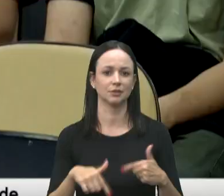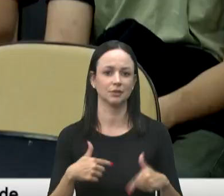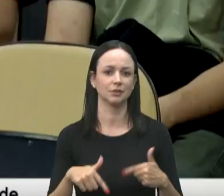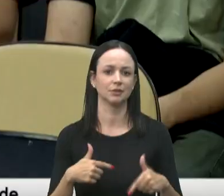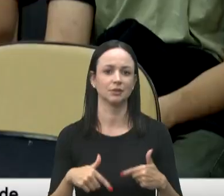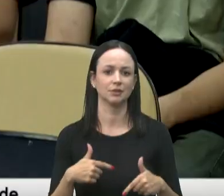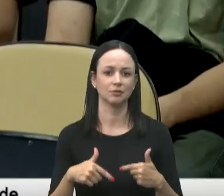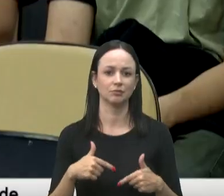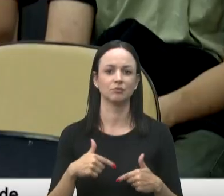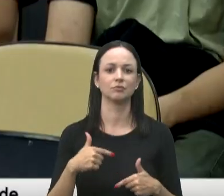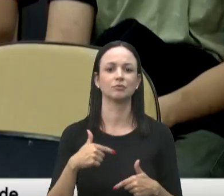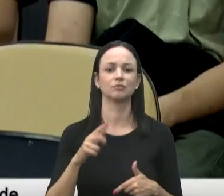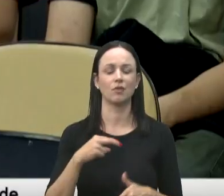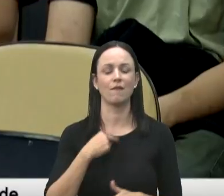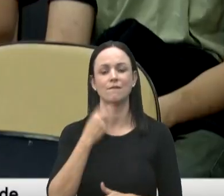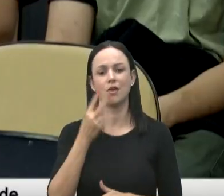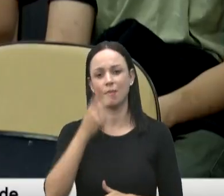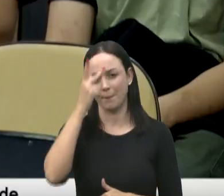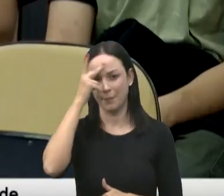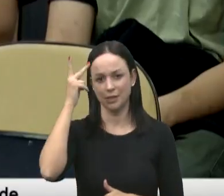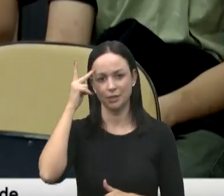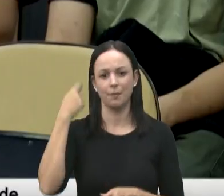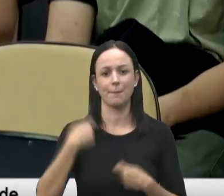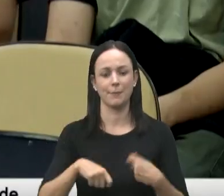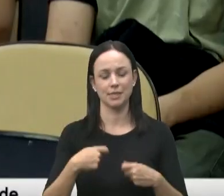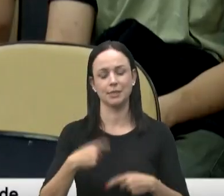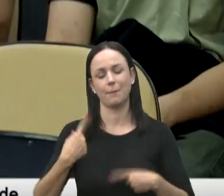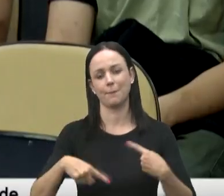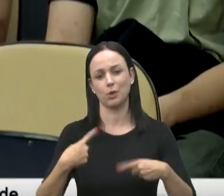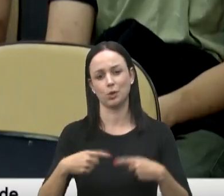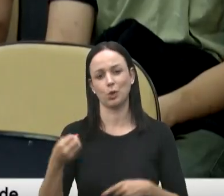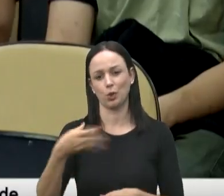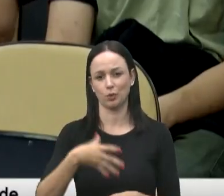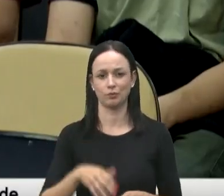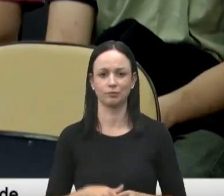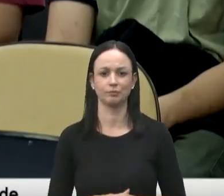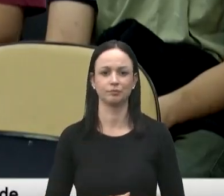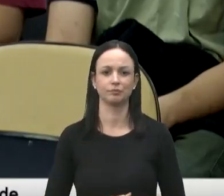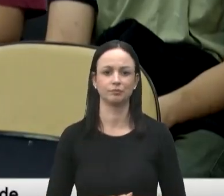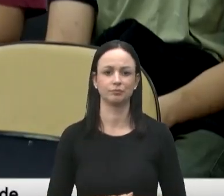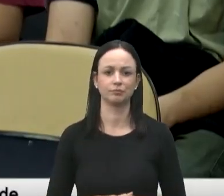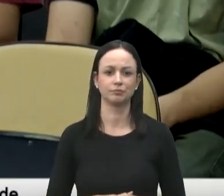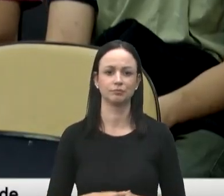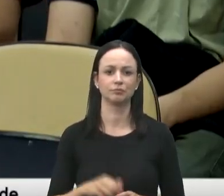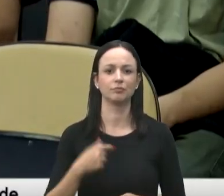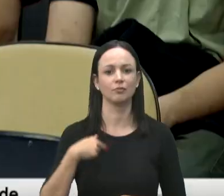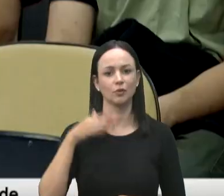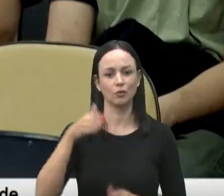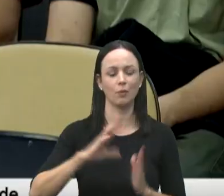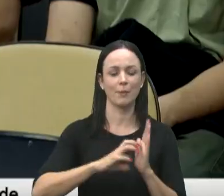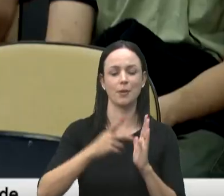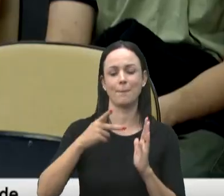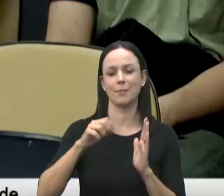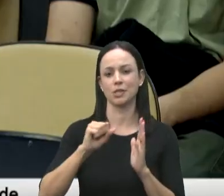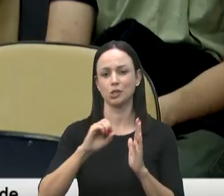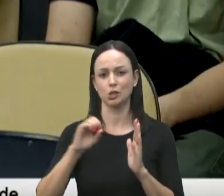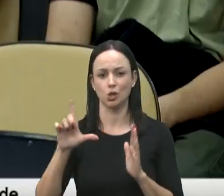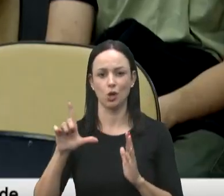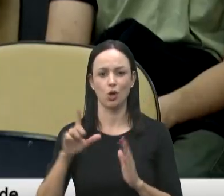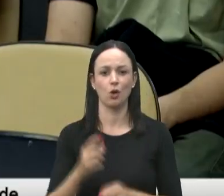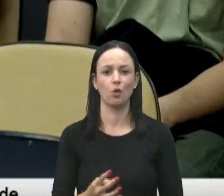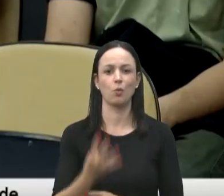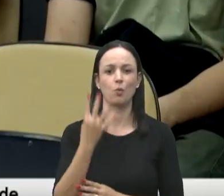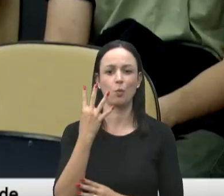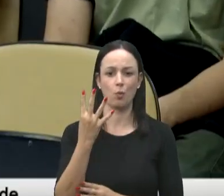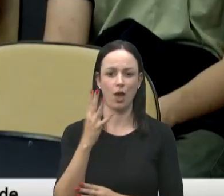de ser a voz daquelas pessoas que precisam de políticas inovadoras. E eu fui para o PSOL, e a gente saiu em 4